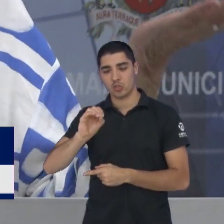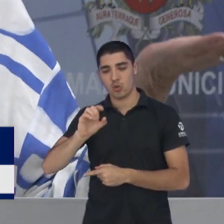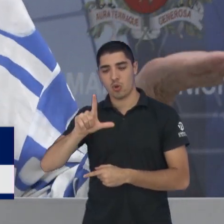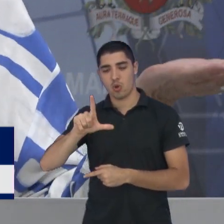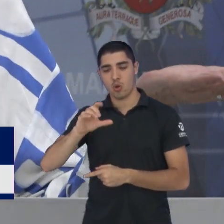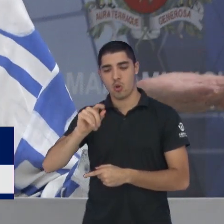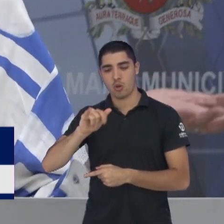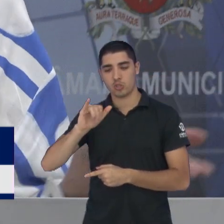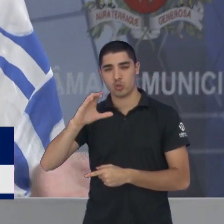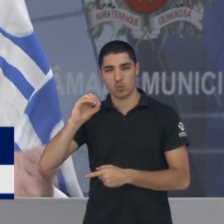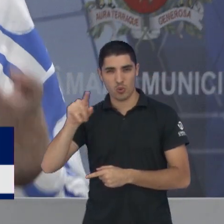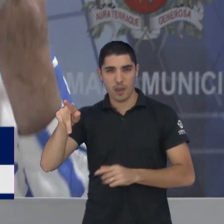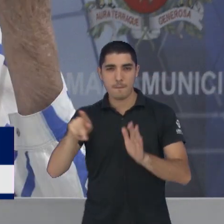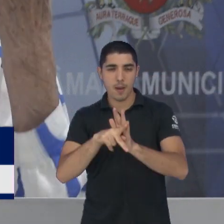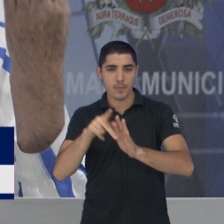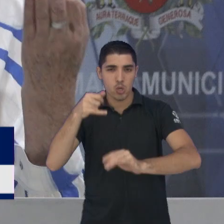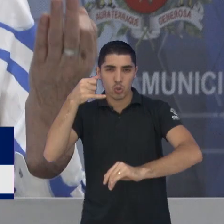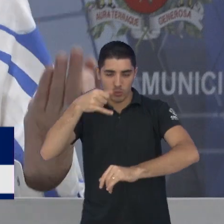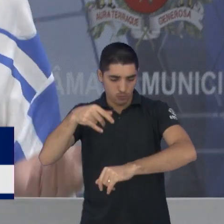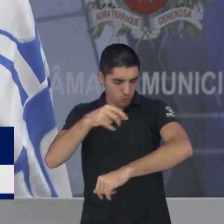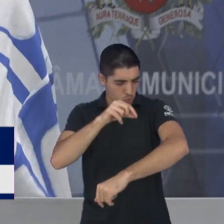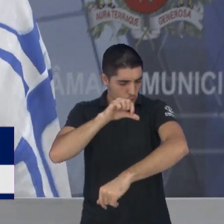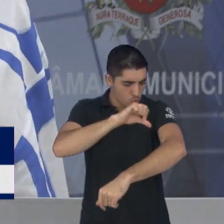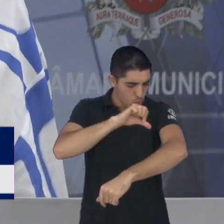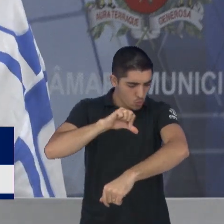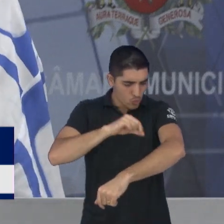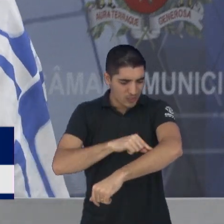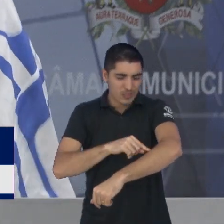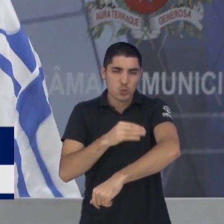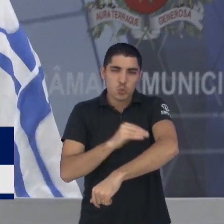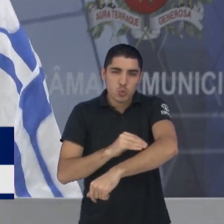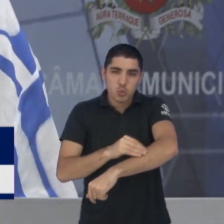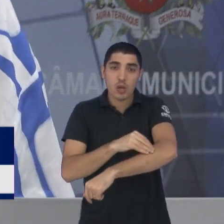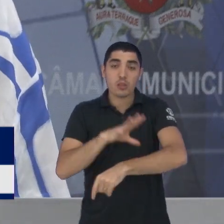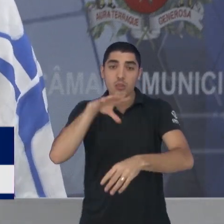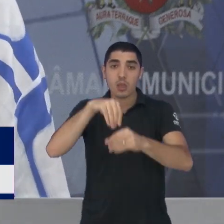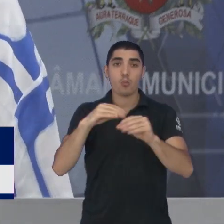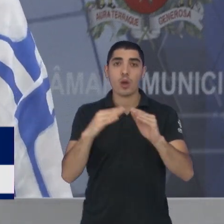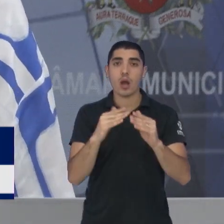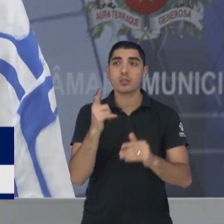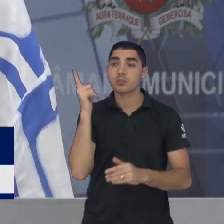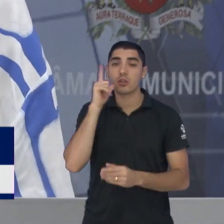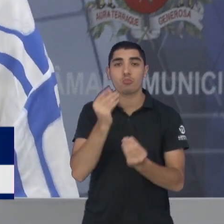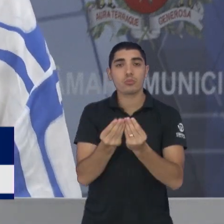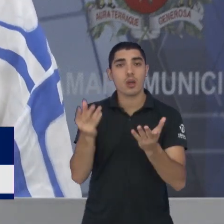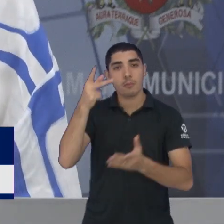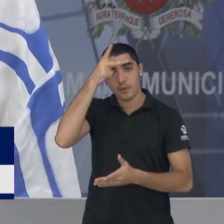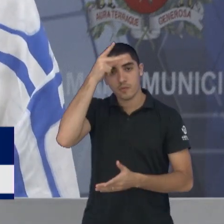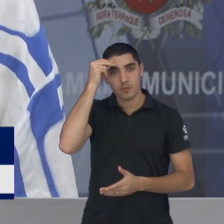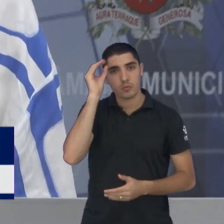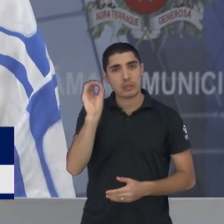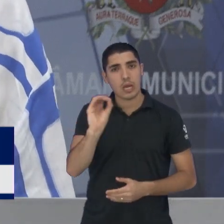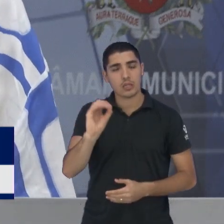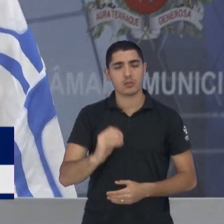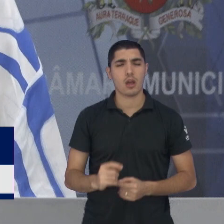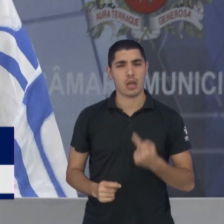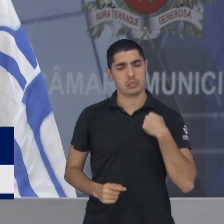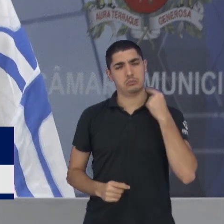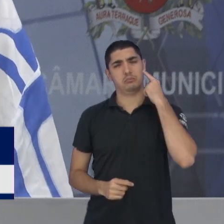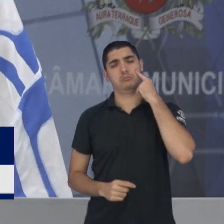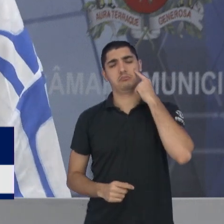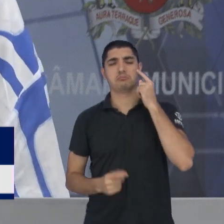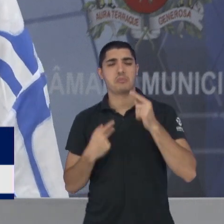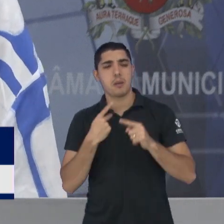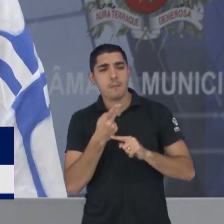dentro de suas casas. Dispensaram. Eu tive até a paciência de procurar algumas enfermeiras